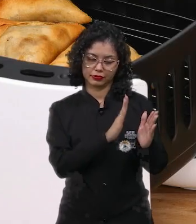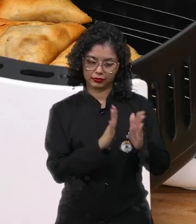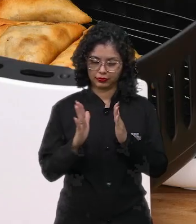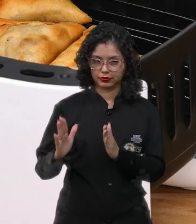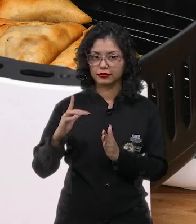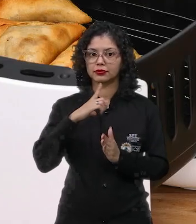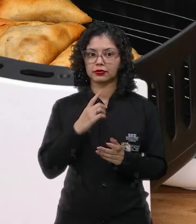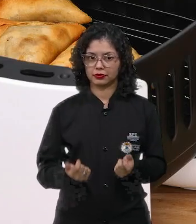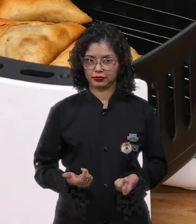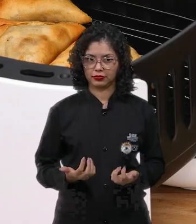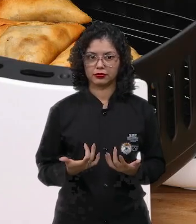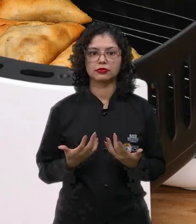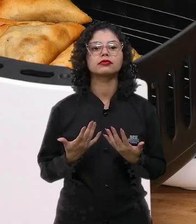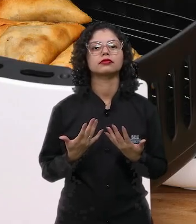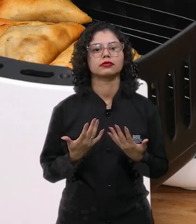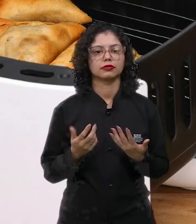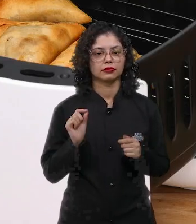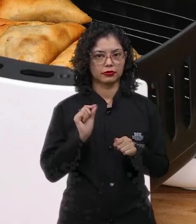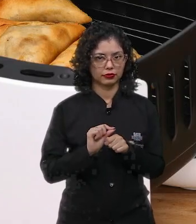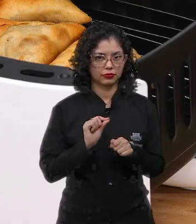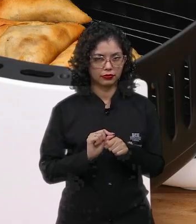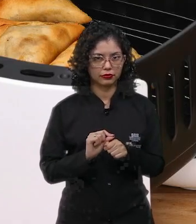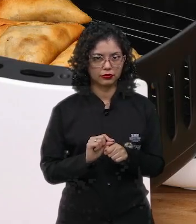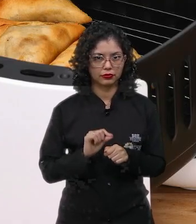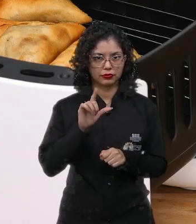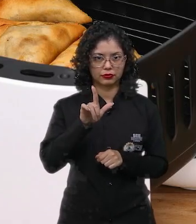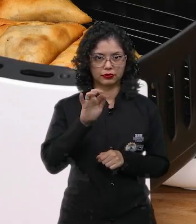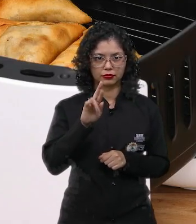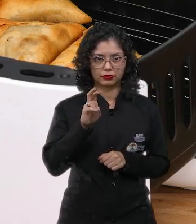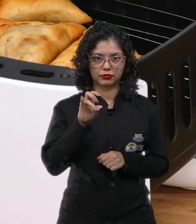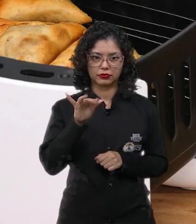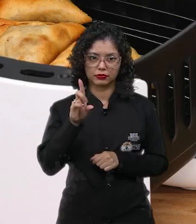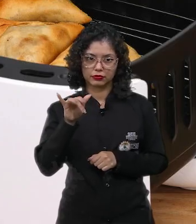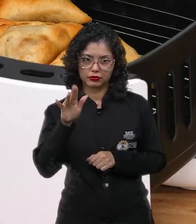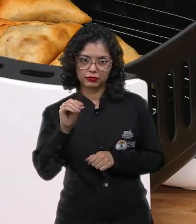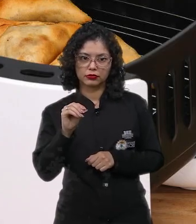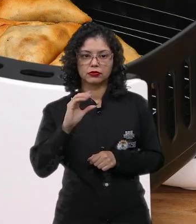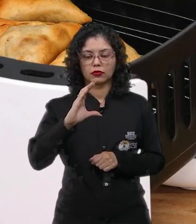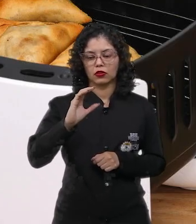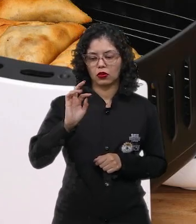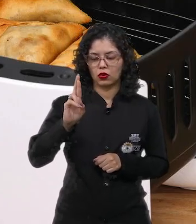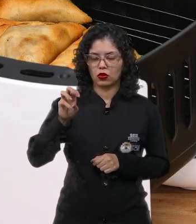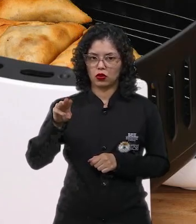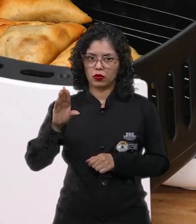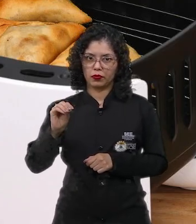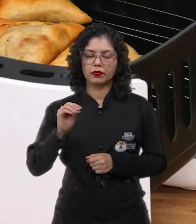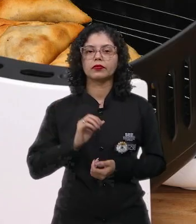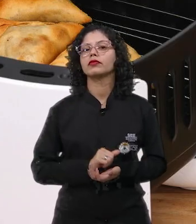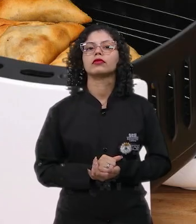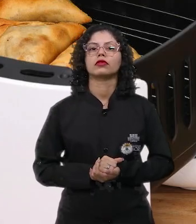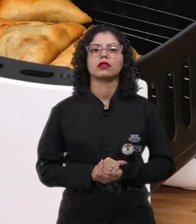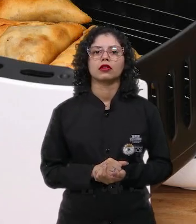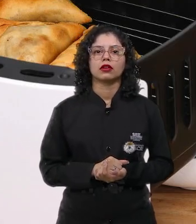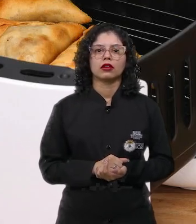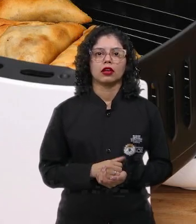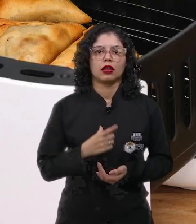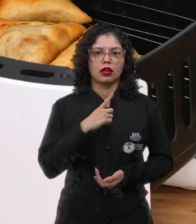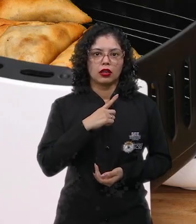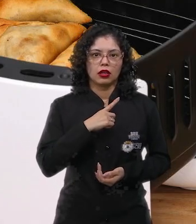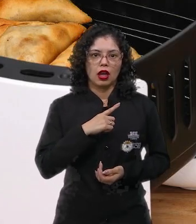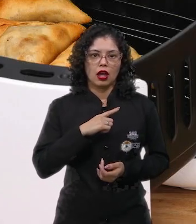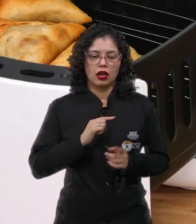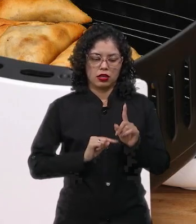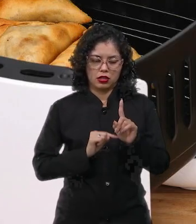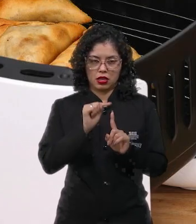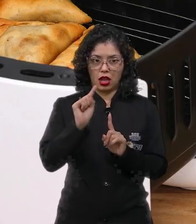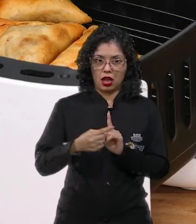que aquece, né? Ela é feita de ligas de níquel e crome, que a gente chama de nicrome, que vai ter o quê? Uma alta